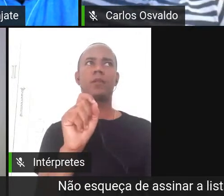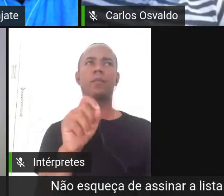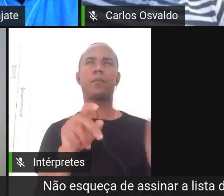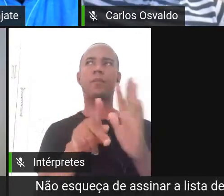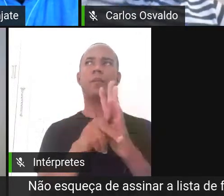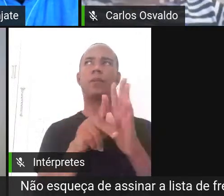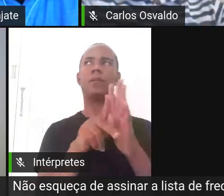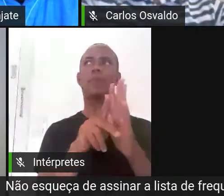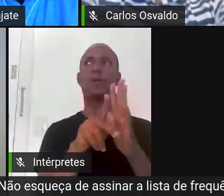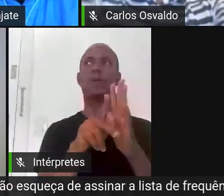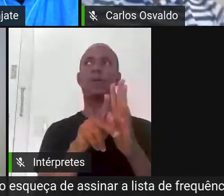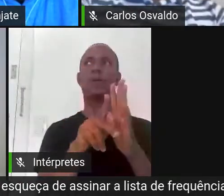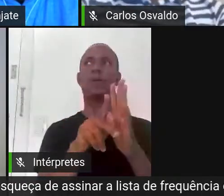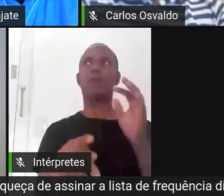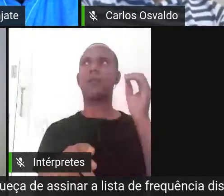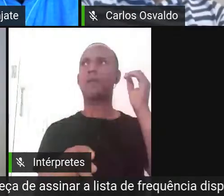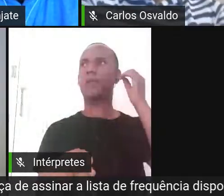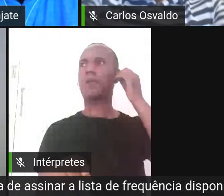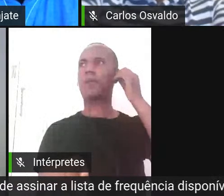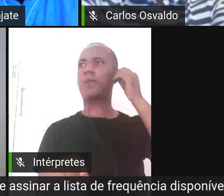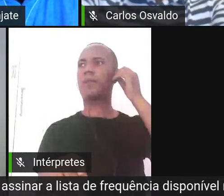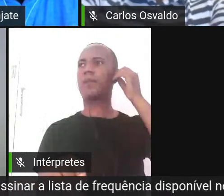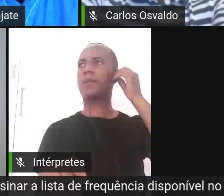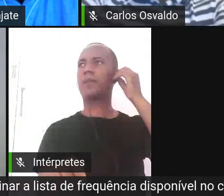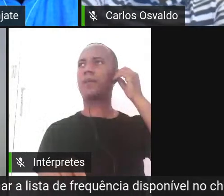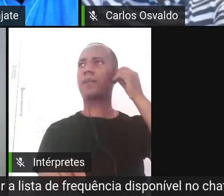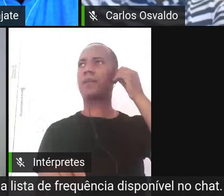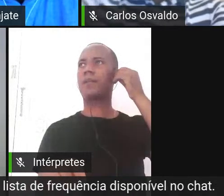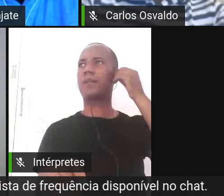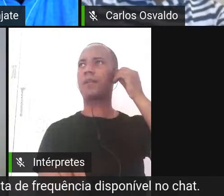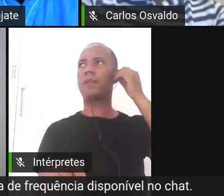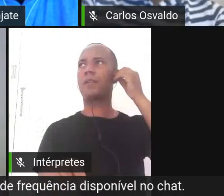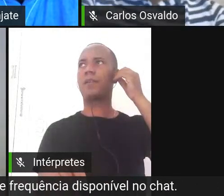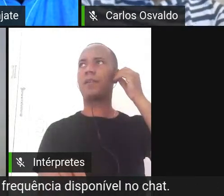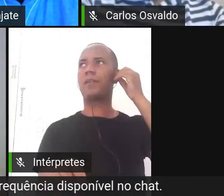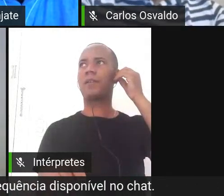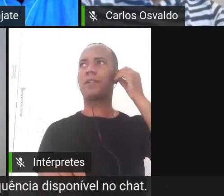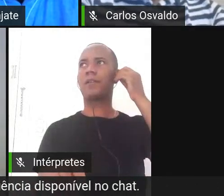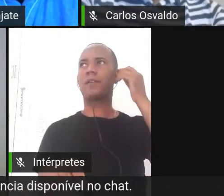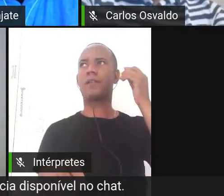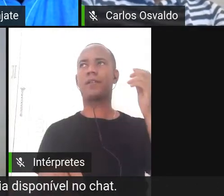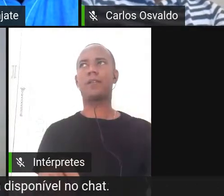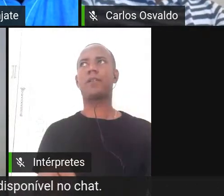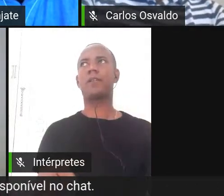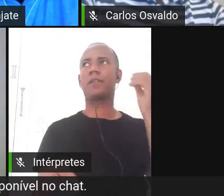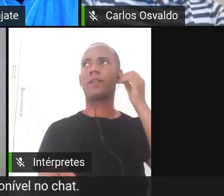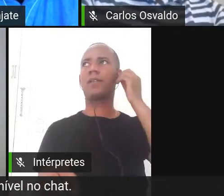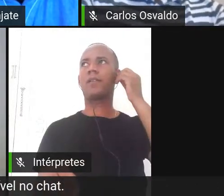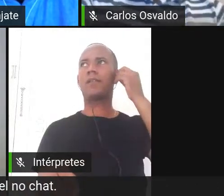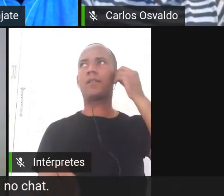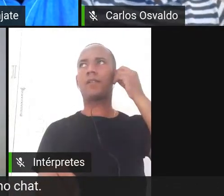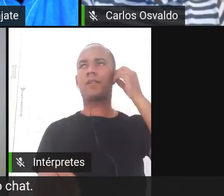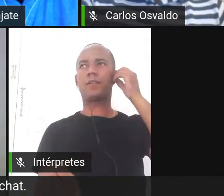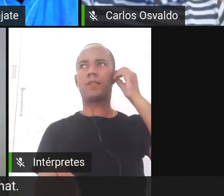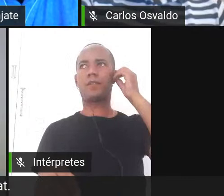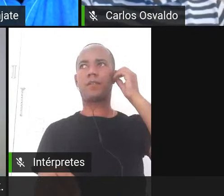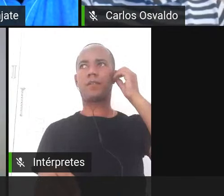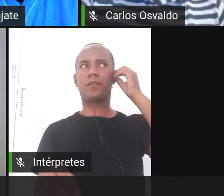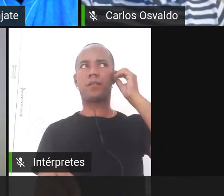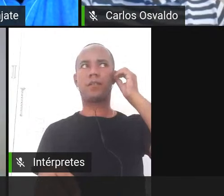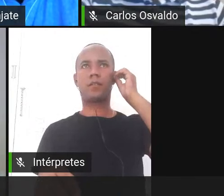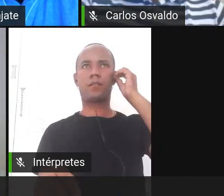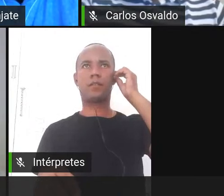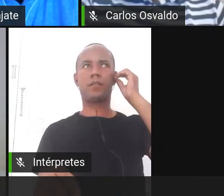menos trabalha com isso na academia, com aulas de Lucílio Manjado. Estou a ver o Adelino para também